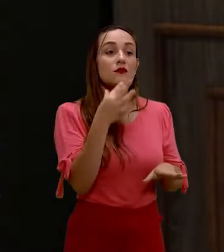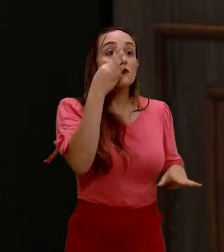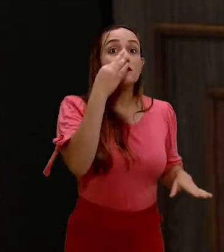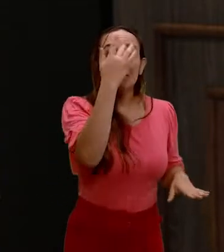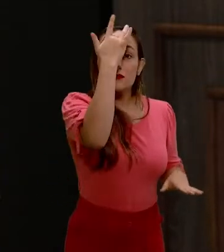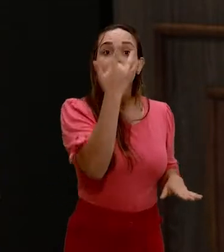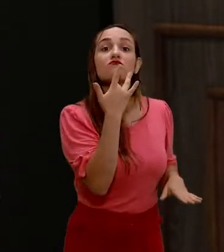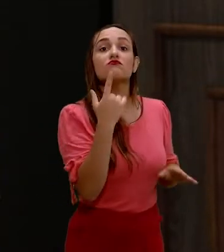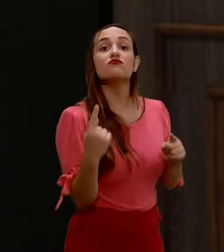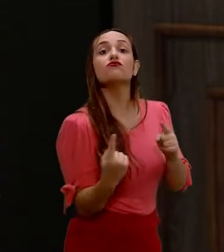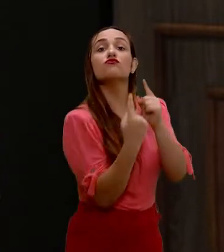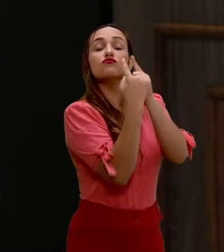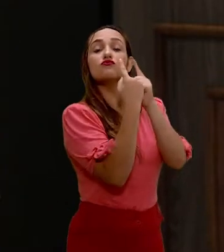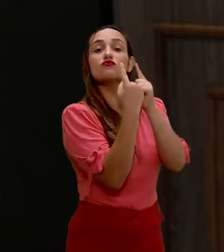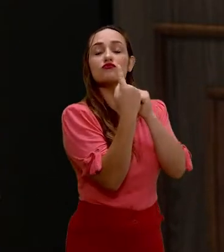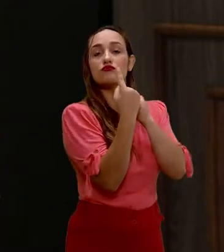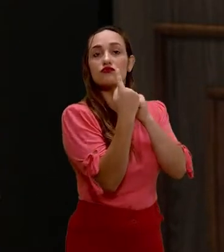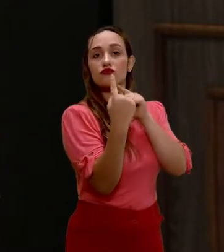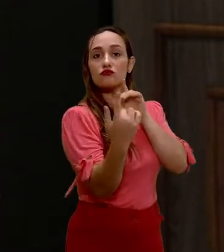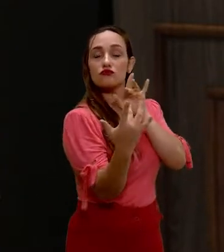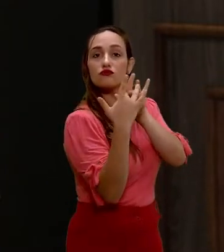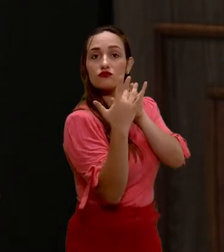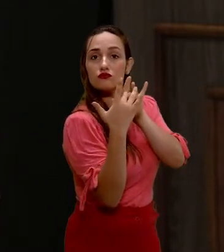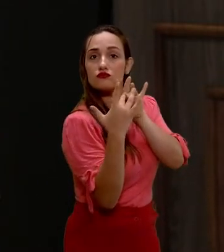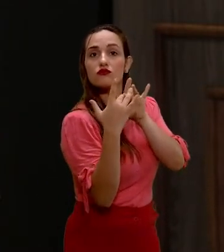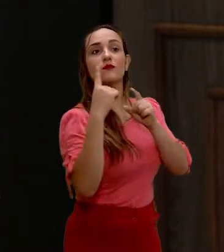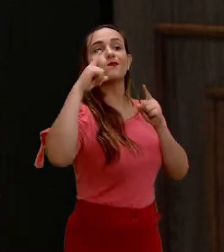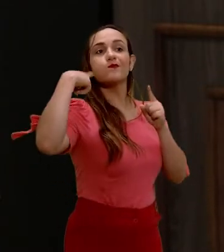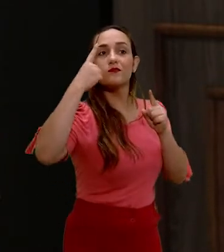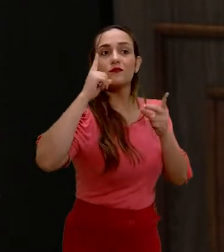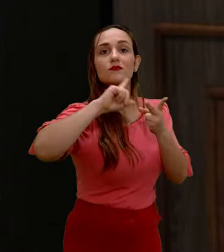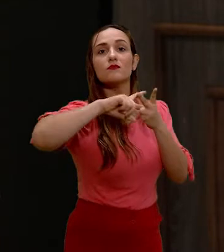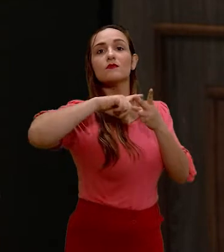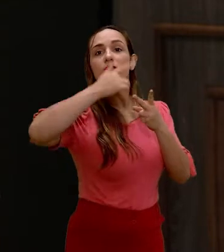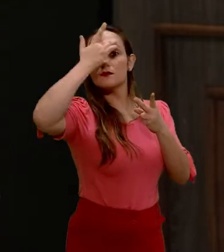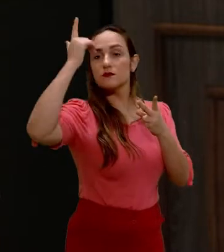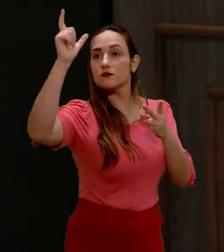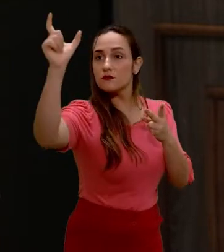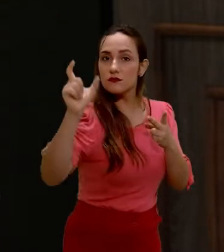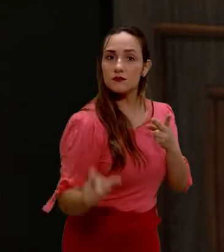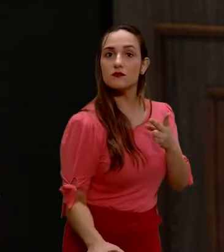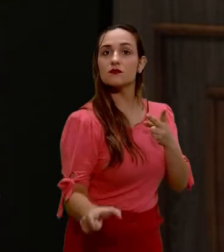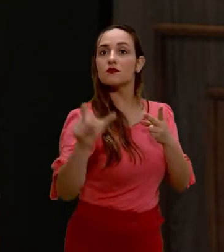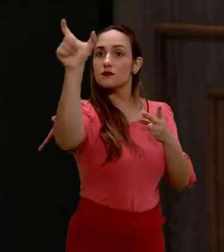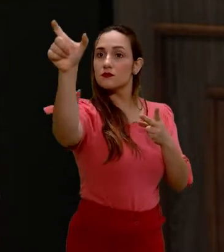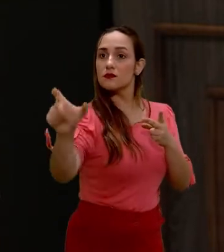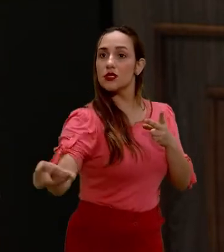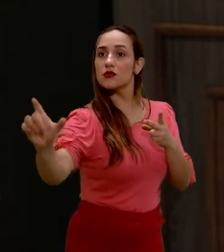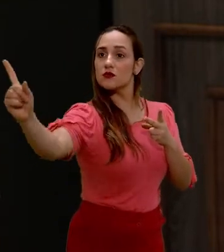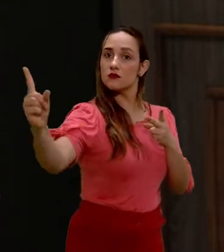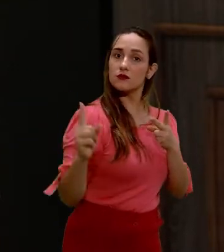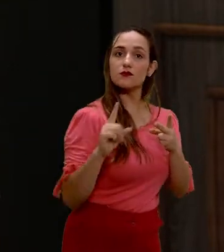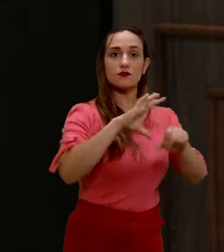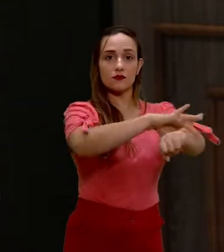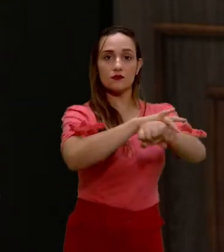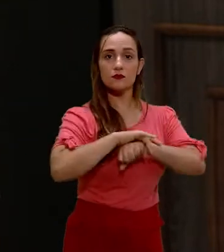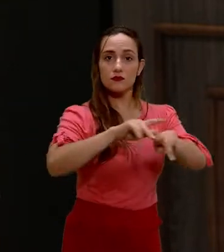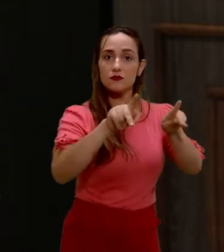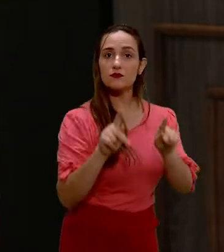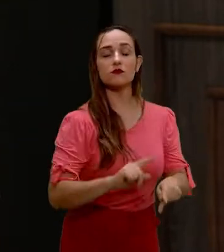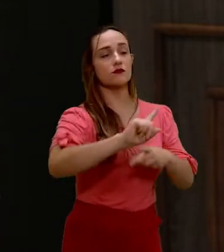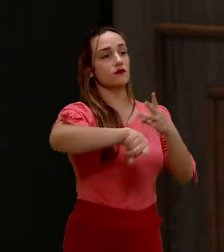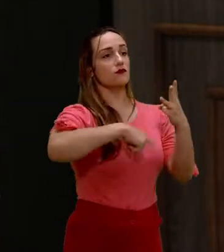diz respeito ao atendimento presencial, atendimento de advogados, atendimento de partes, Ministério Público,